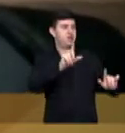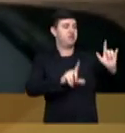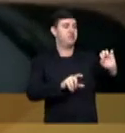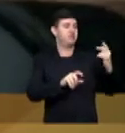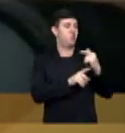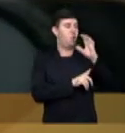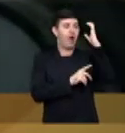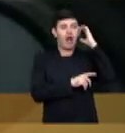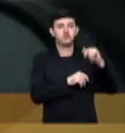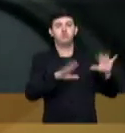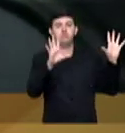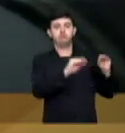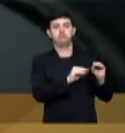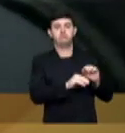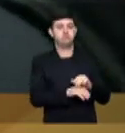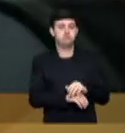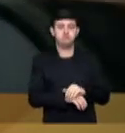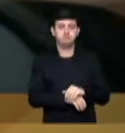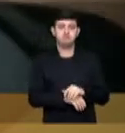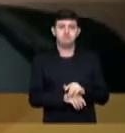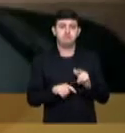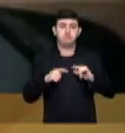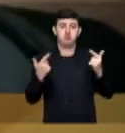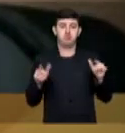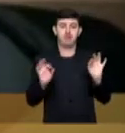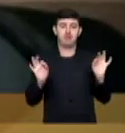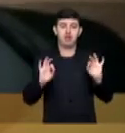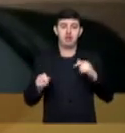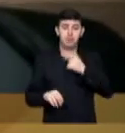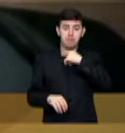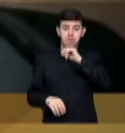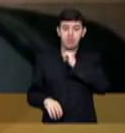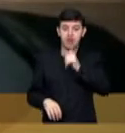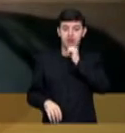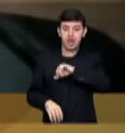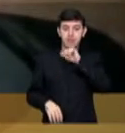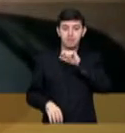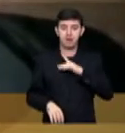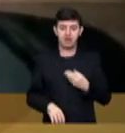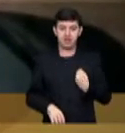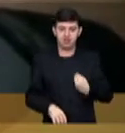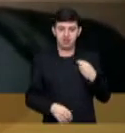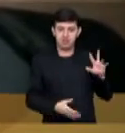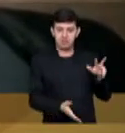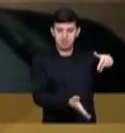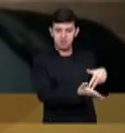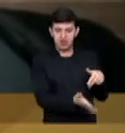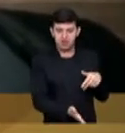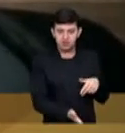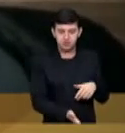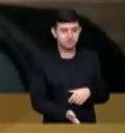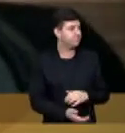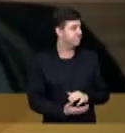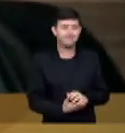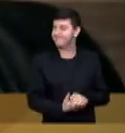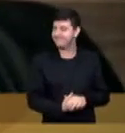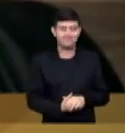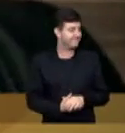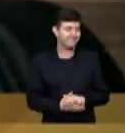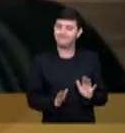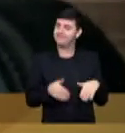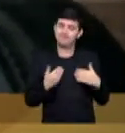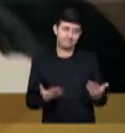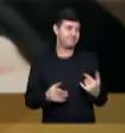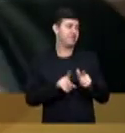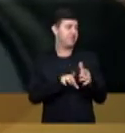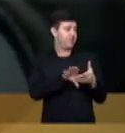rádio. Os pais não estão usualmente presentes fisicamente. Por isso, como afirma a